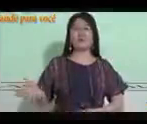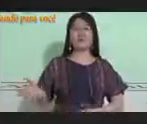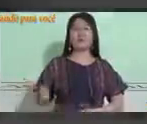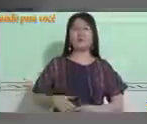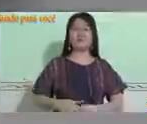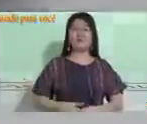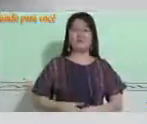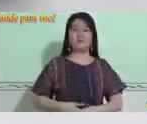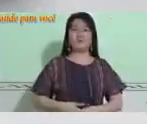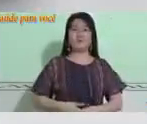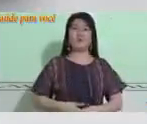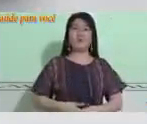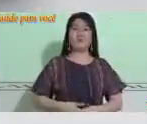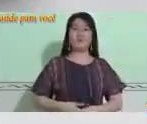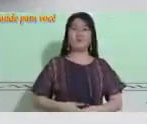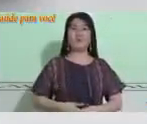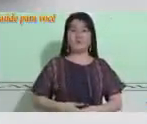OXCSSODAVITAMINAB12 é acento agudo